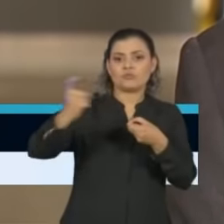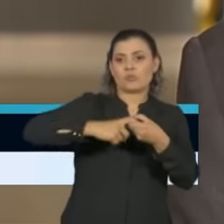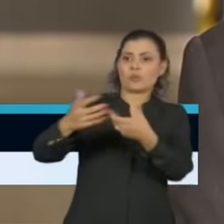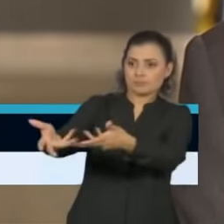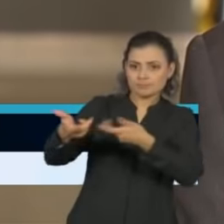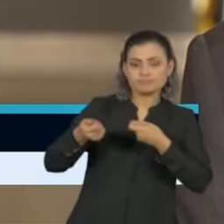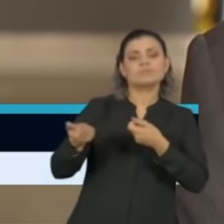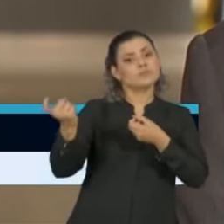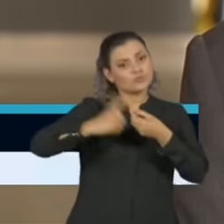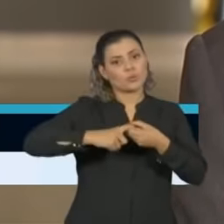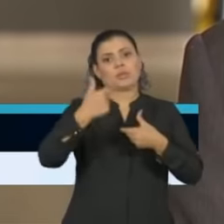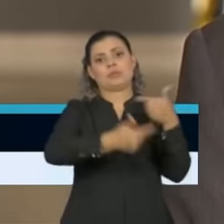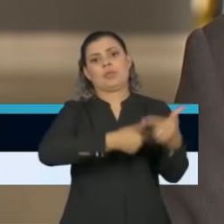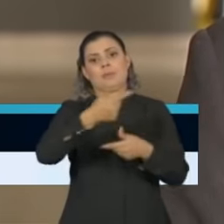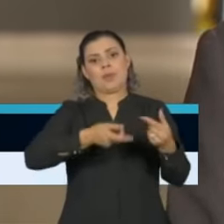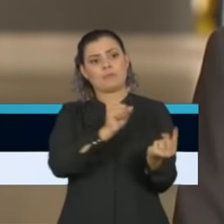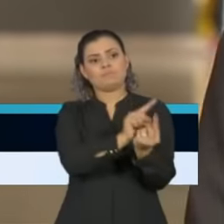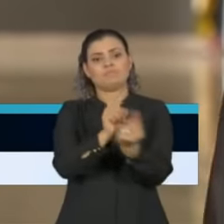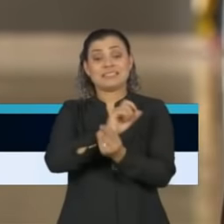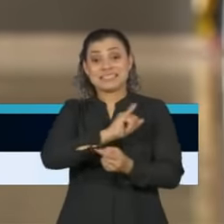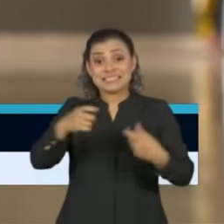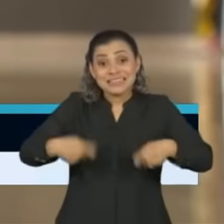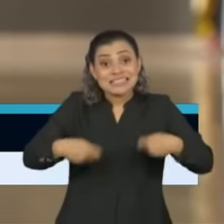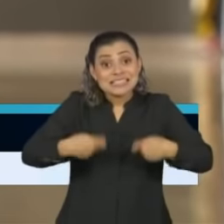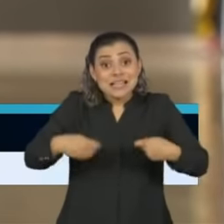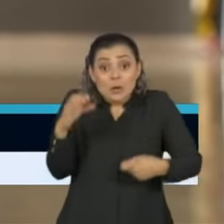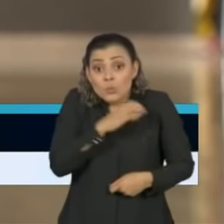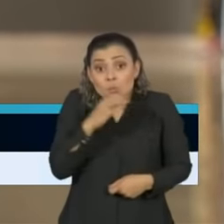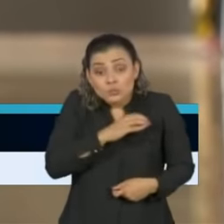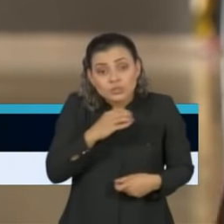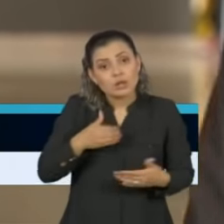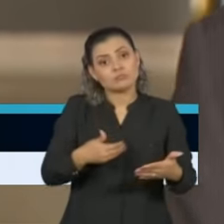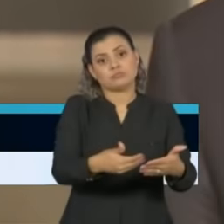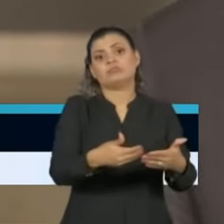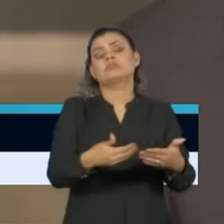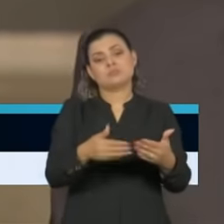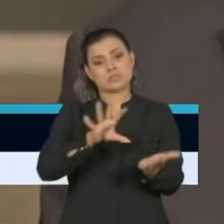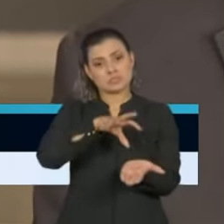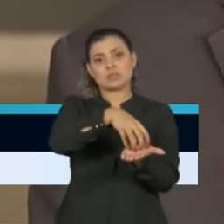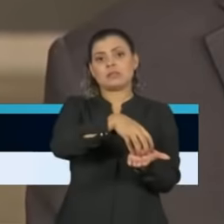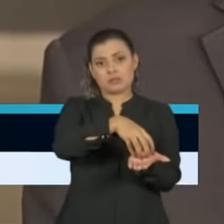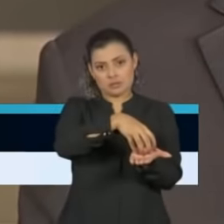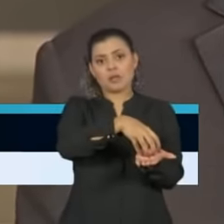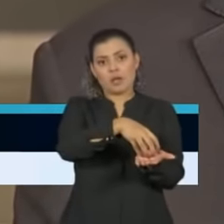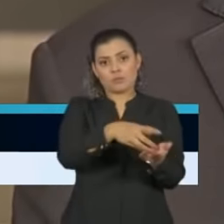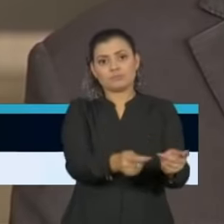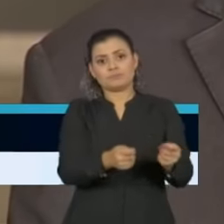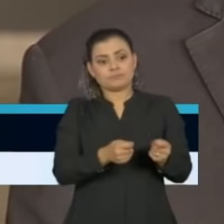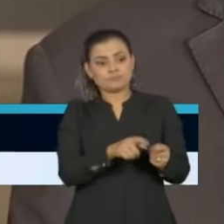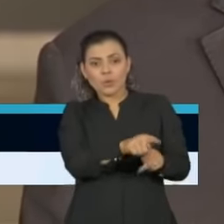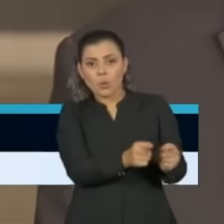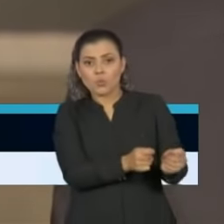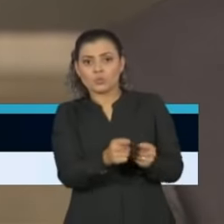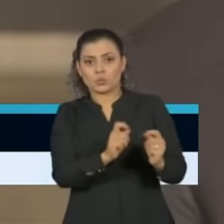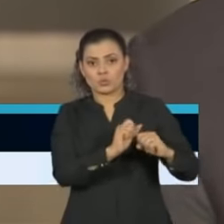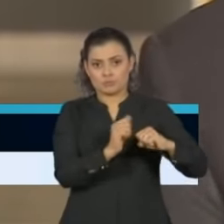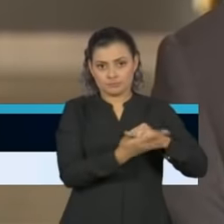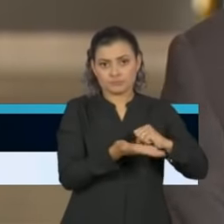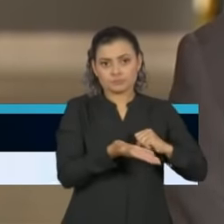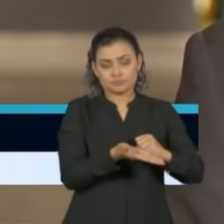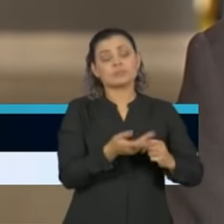convidados a colaborar, se esta necessidade for expressa pela central de contingenciamento, de contingência